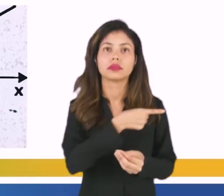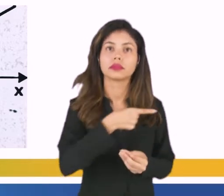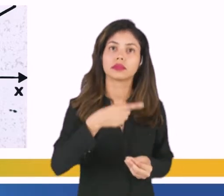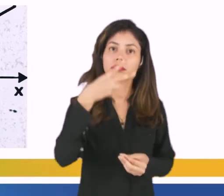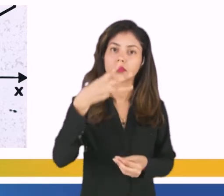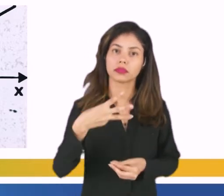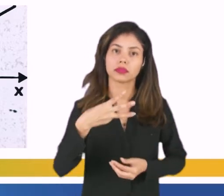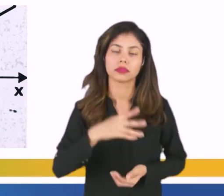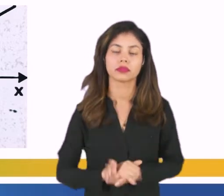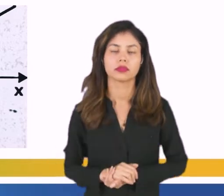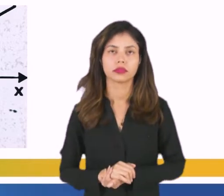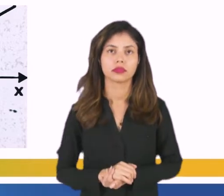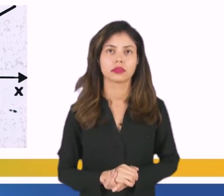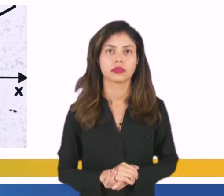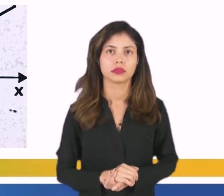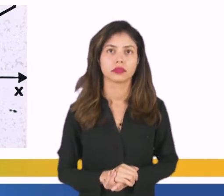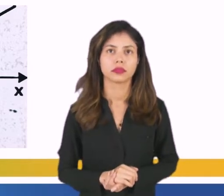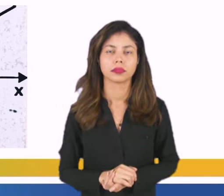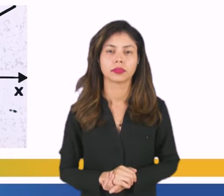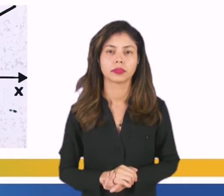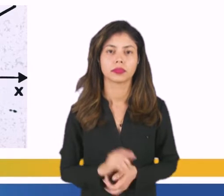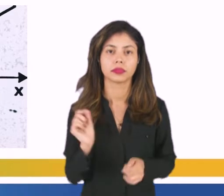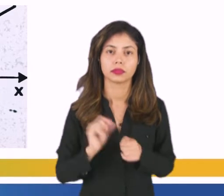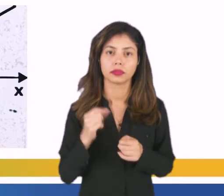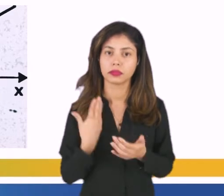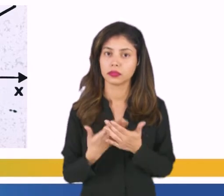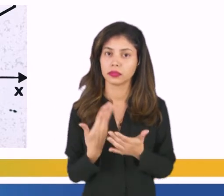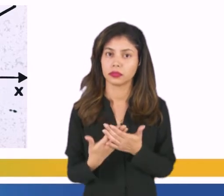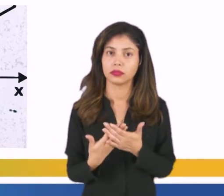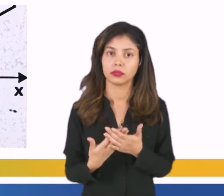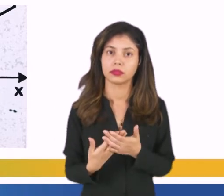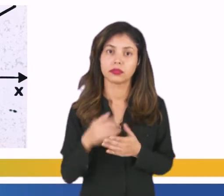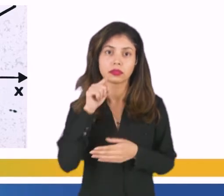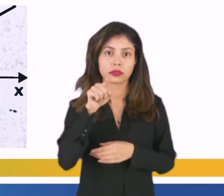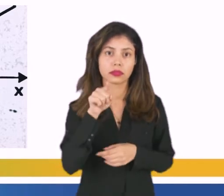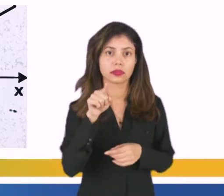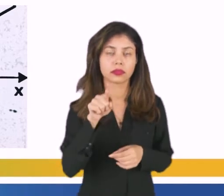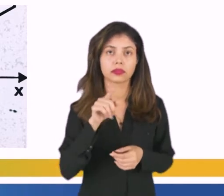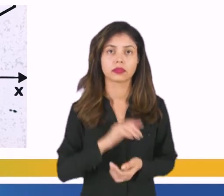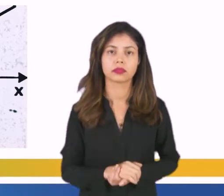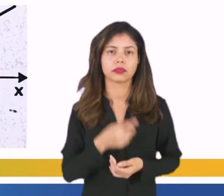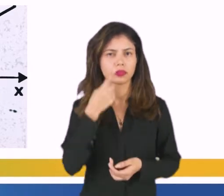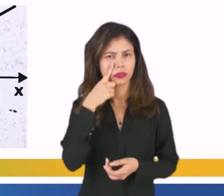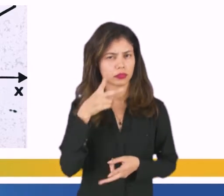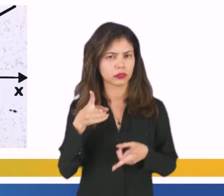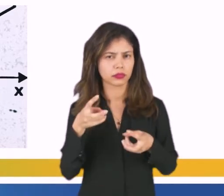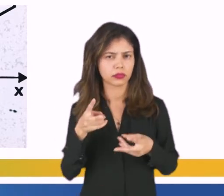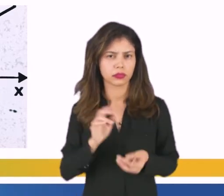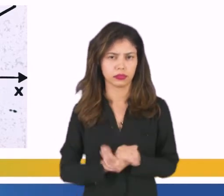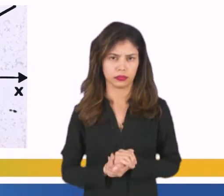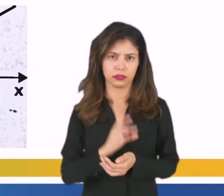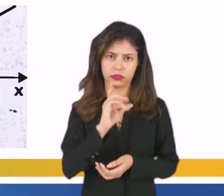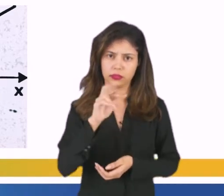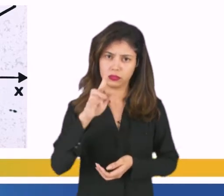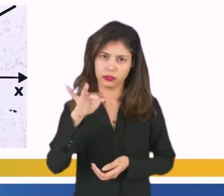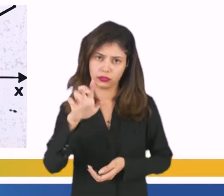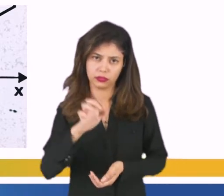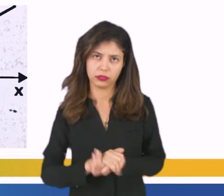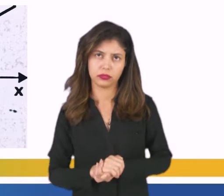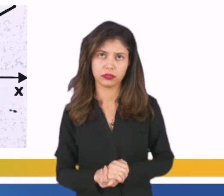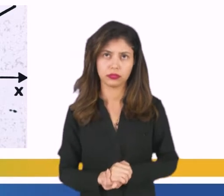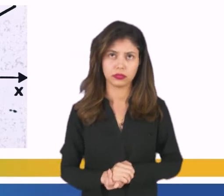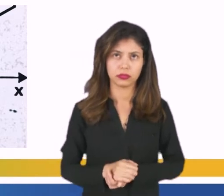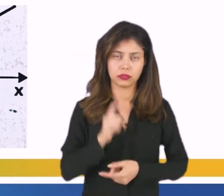menos 3, certo? E aí nós vamos fazer o estudo desse gráfico. Percebam que o meu coeficiente A ele